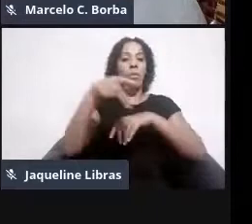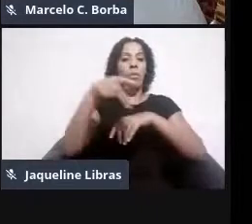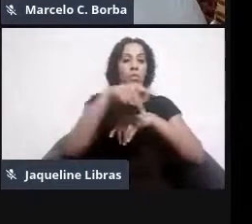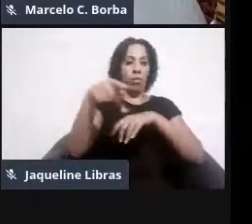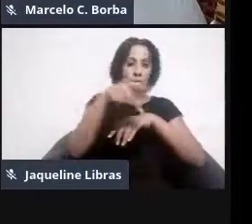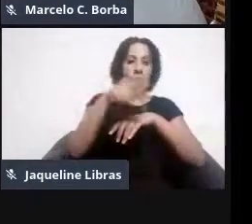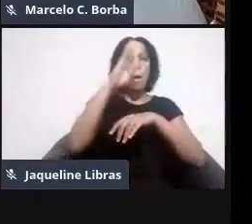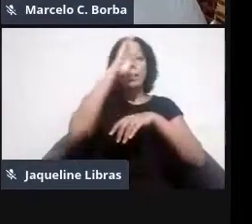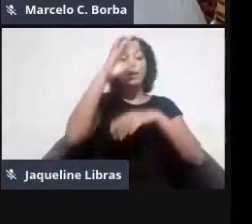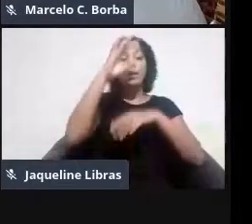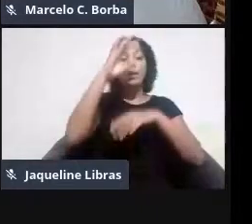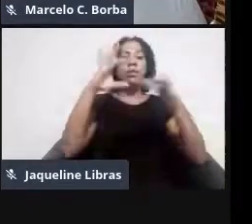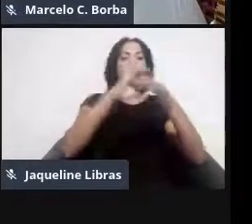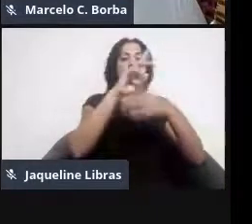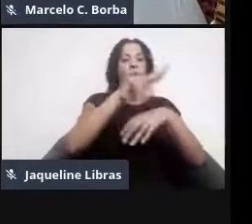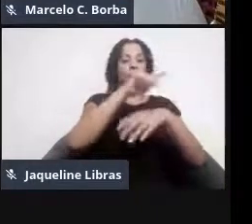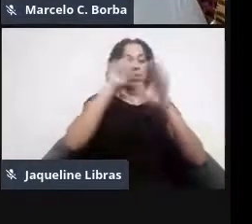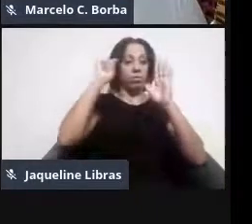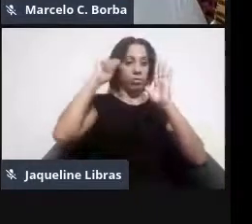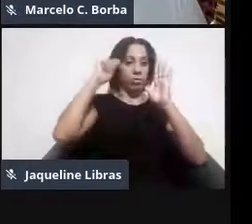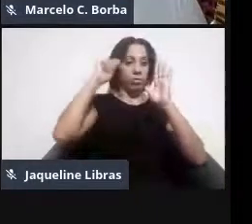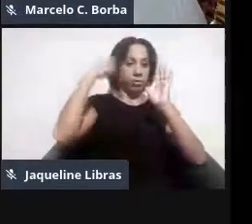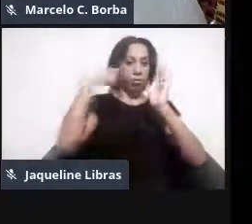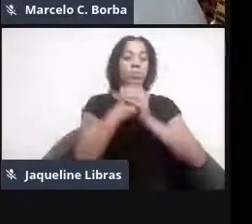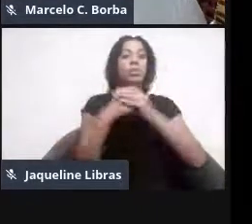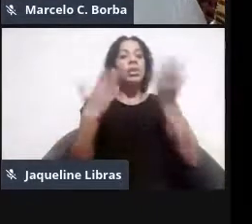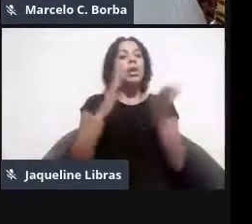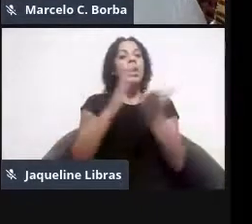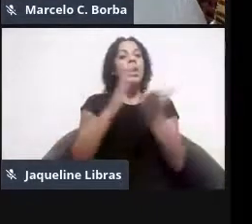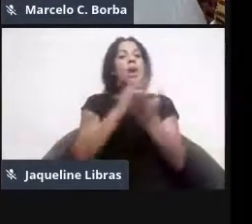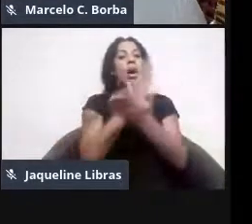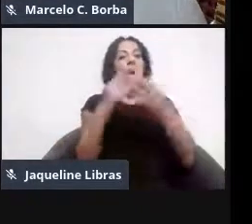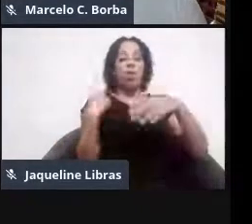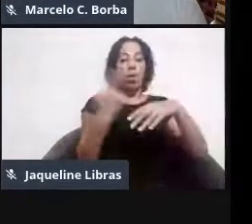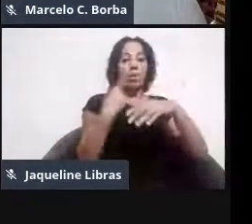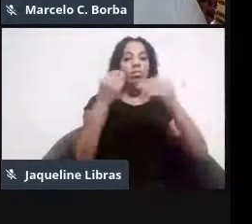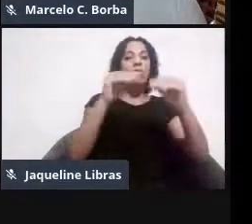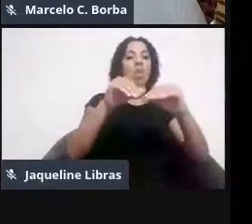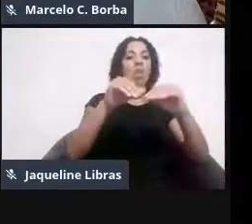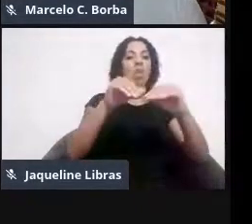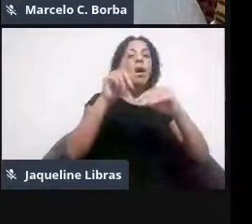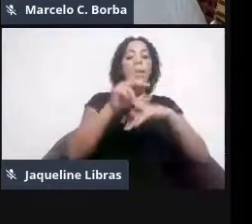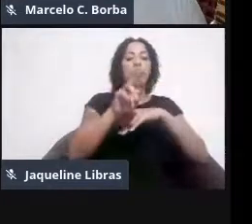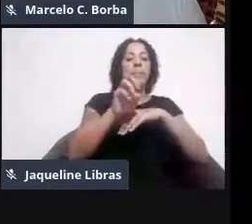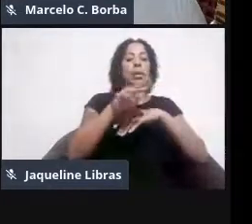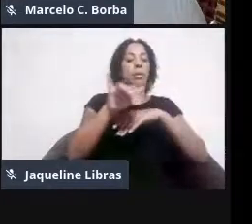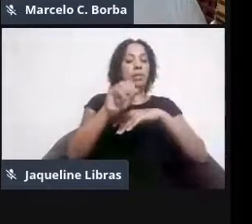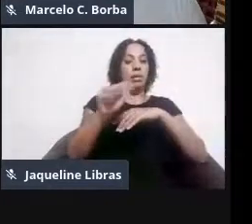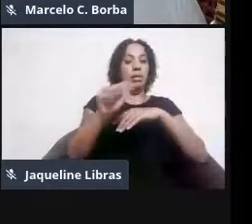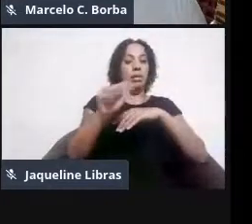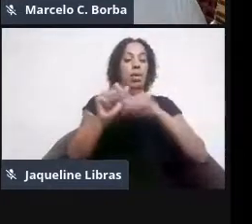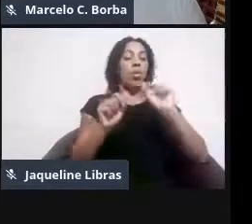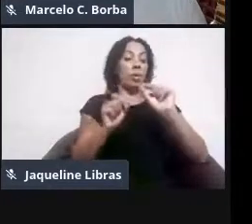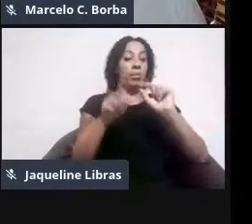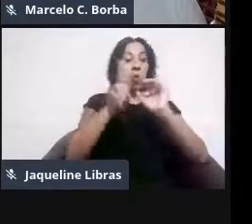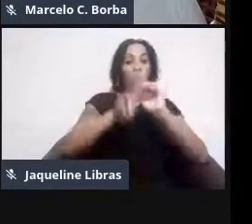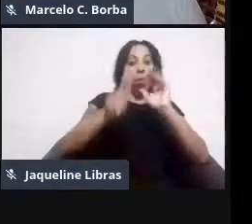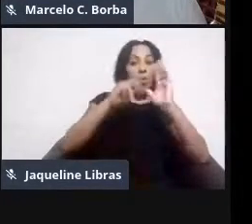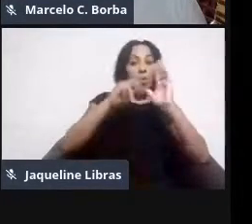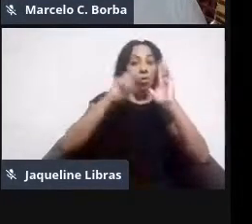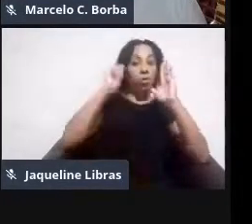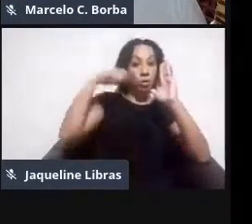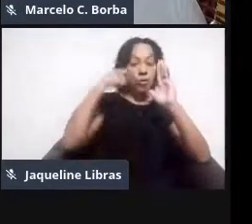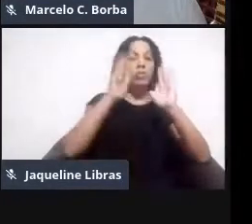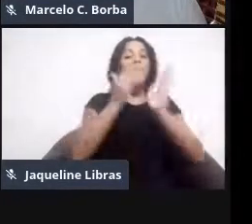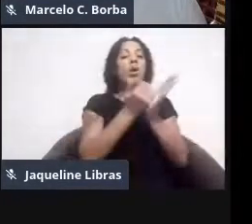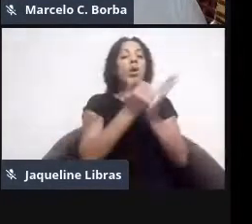de vídeos. Então, alguns pontos que nós tomamos aí como premissa é que o uso de vídeo vem sendo